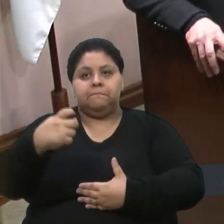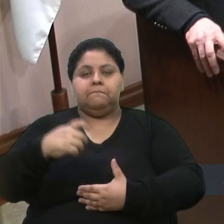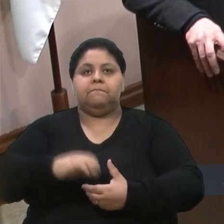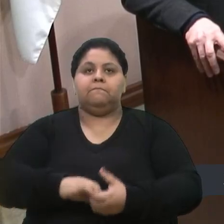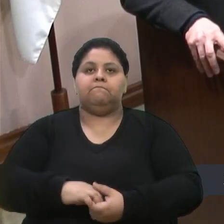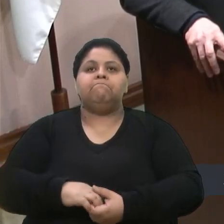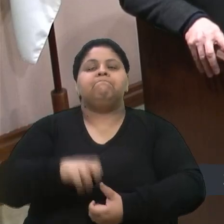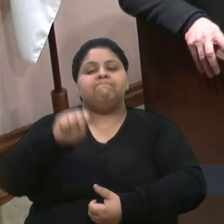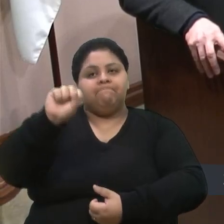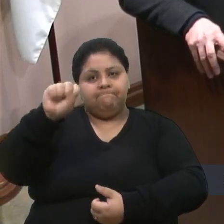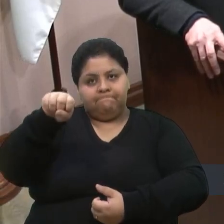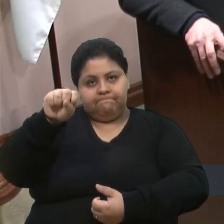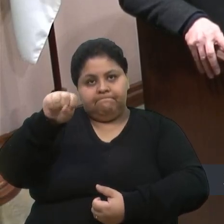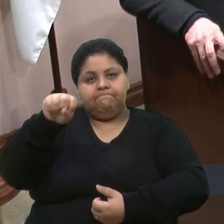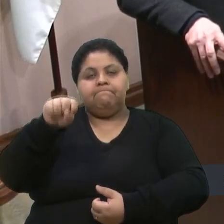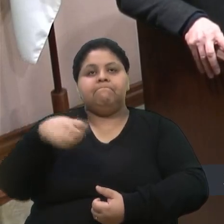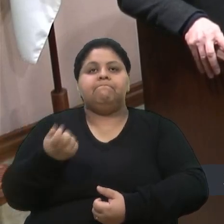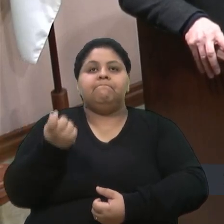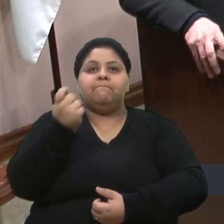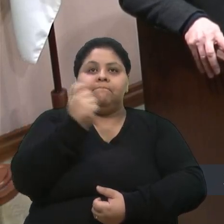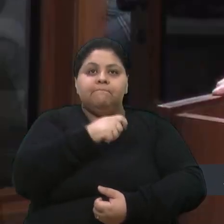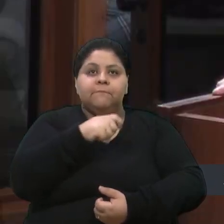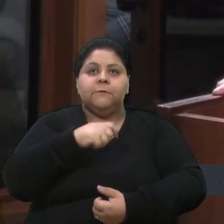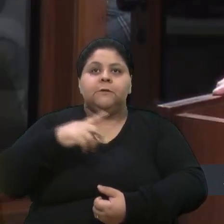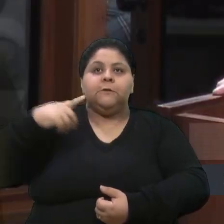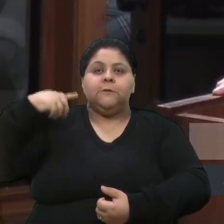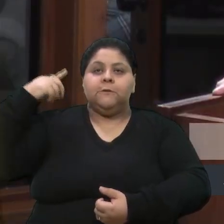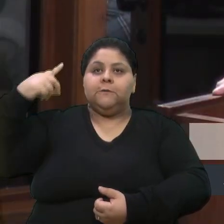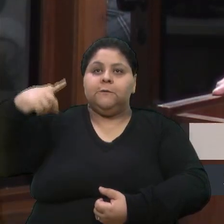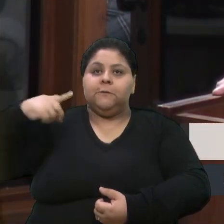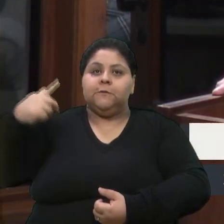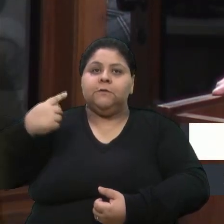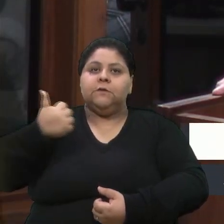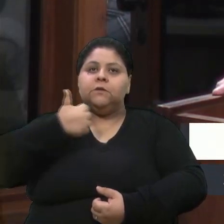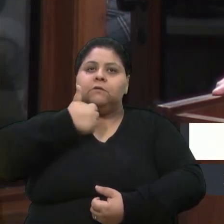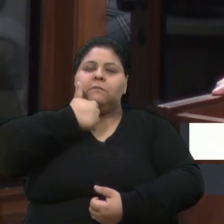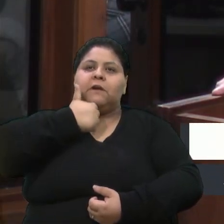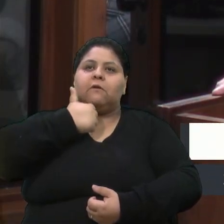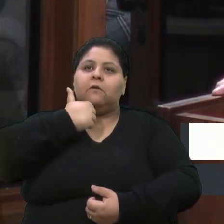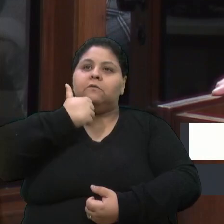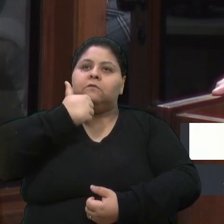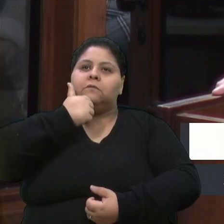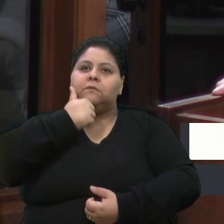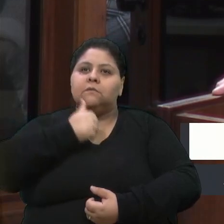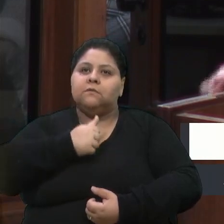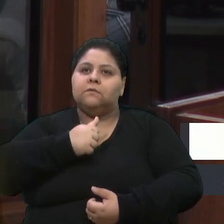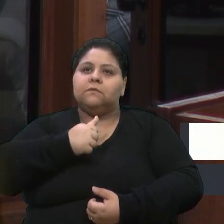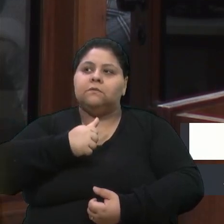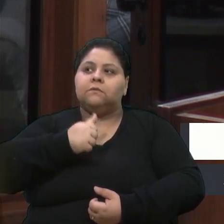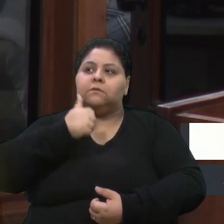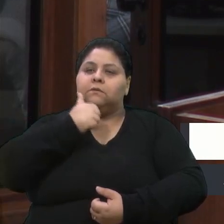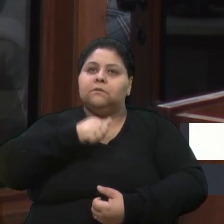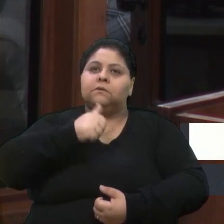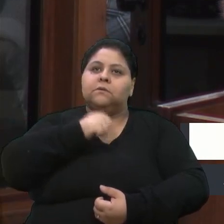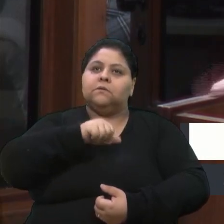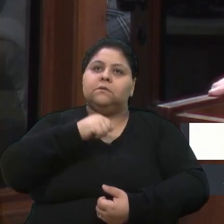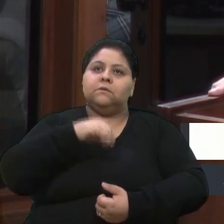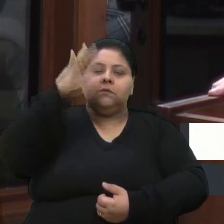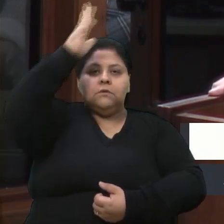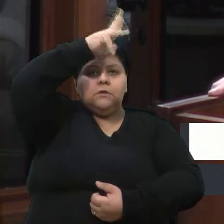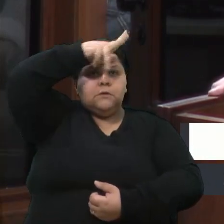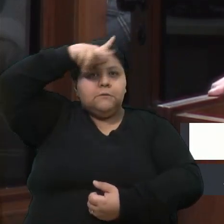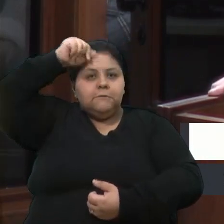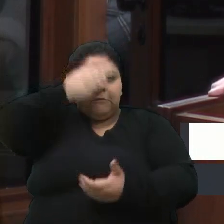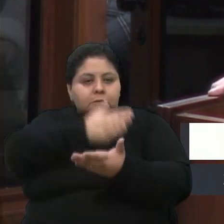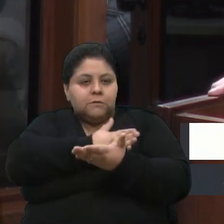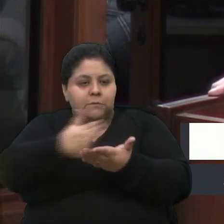Exatamente. E foi necessário, o deputado federal marcou em rede nacional, na Jovem Pan, para a prefeitura começar a se mexer